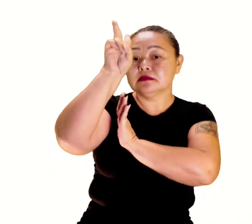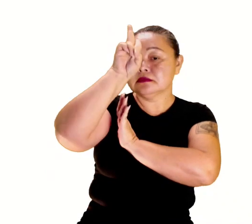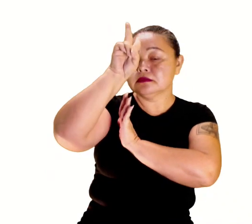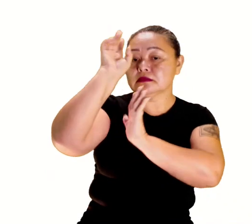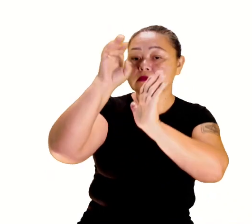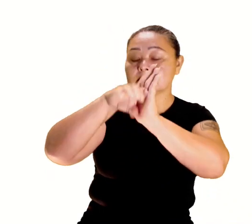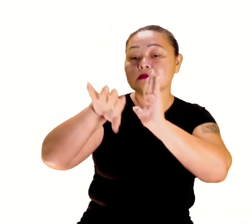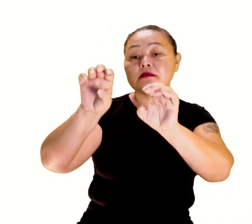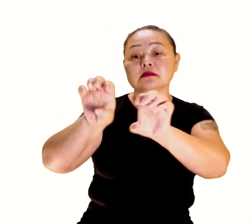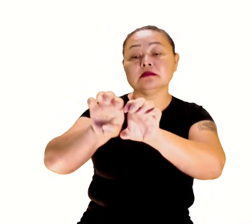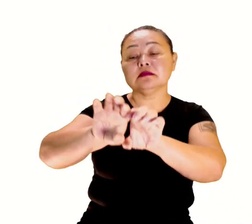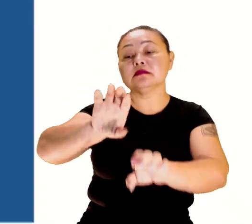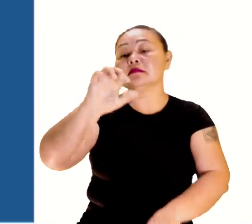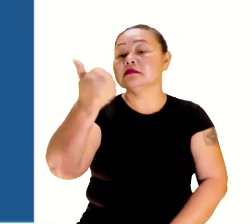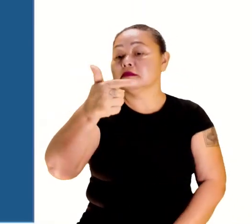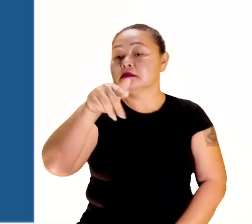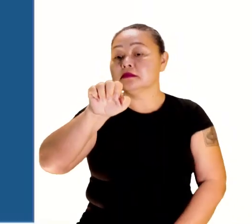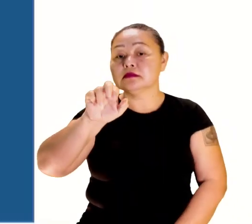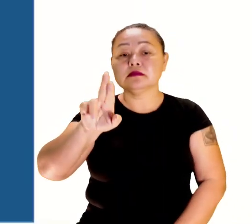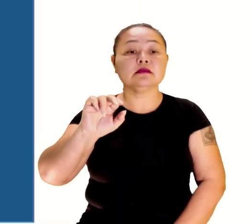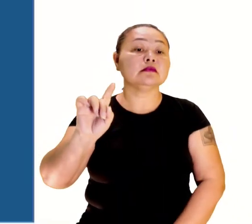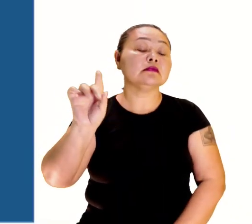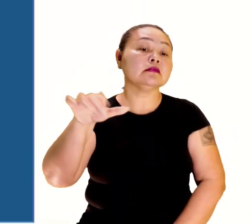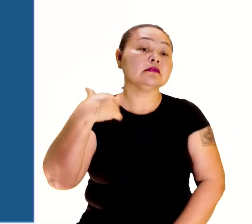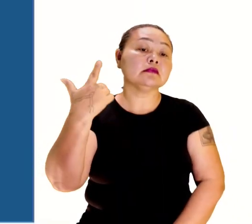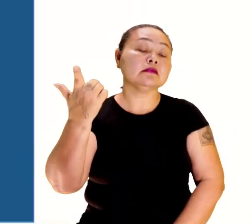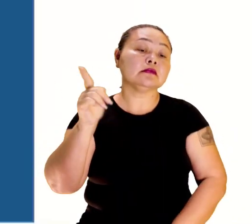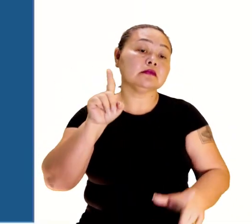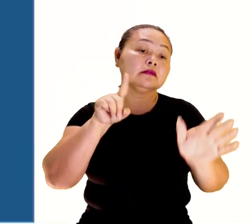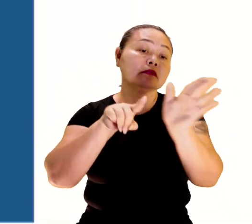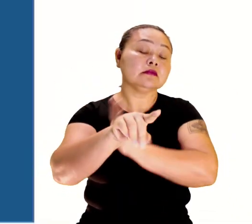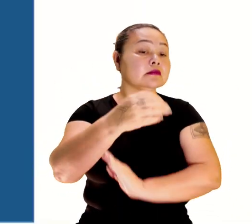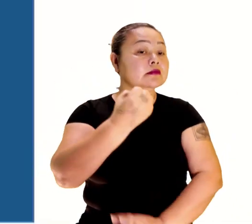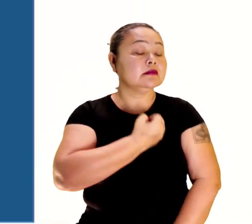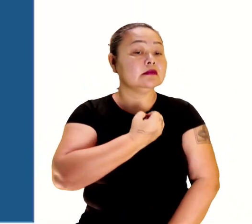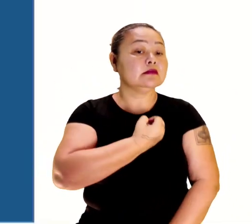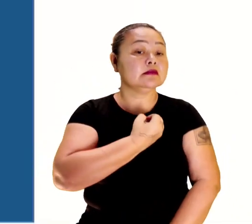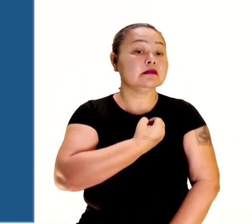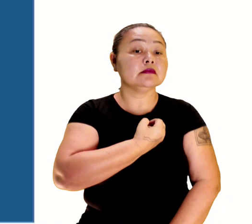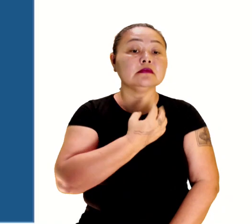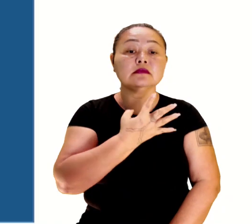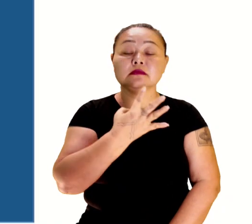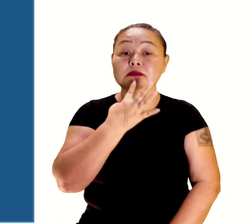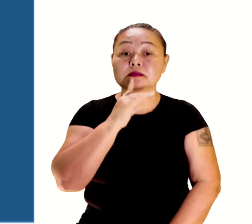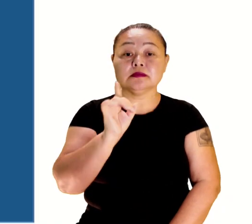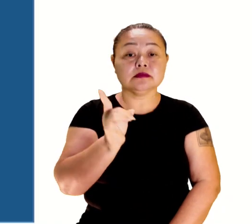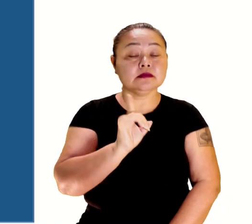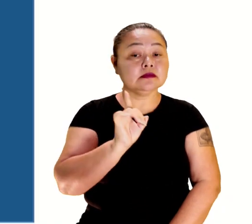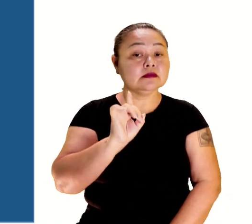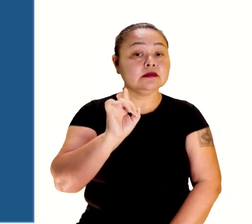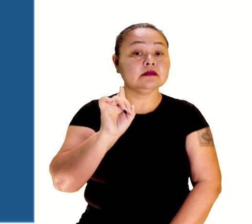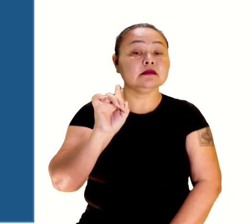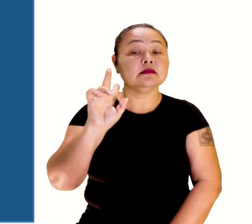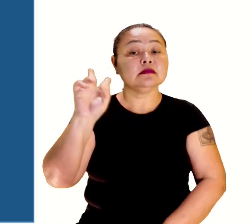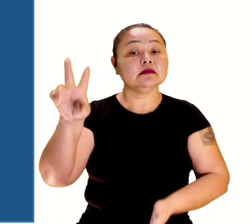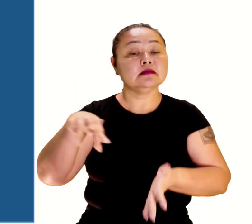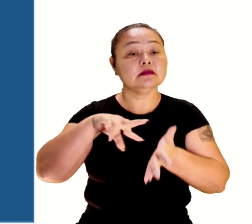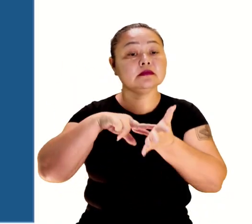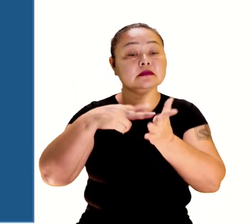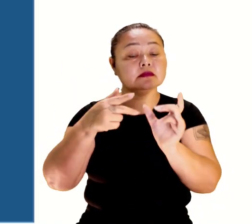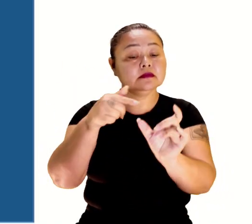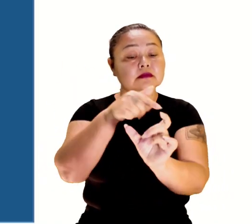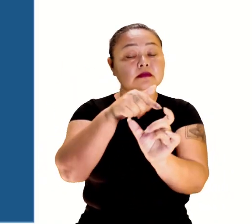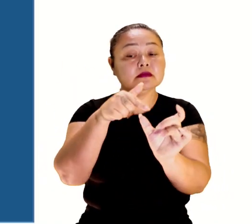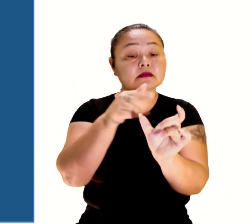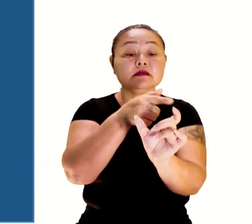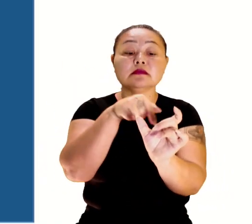conceitos de equação do primeiro grau. Bora ver. Primeira questão. O valor desconhecido, que